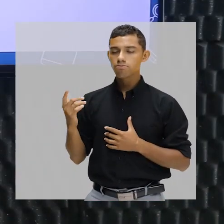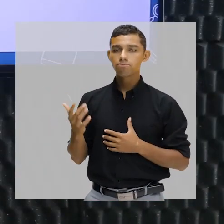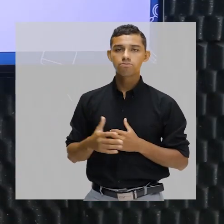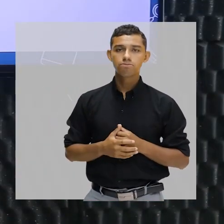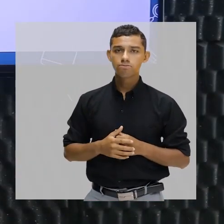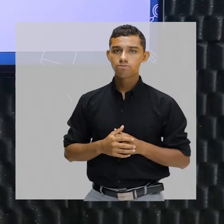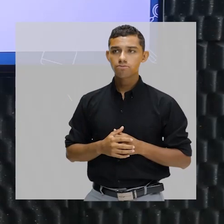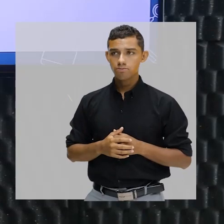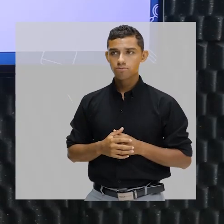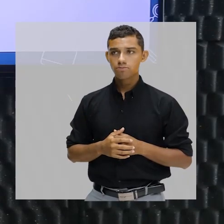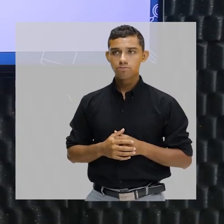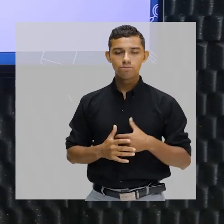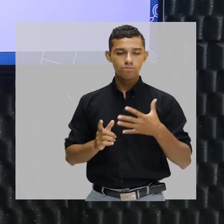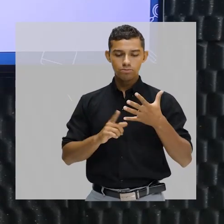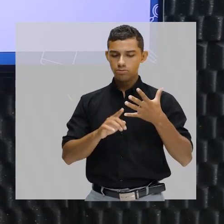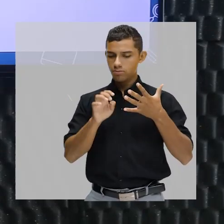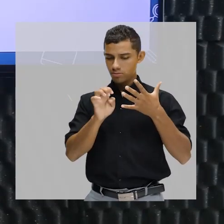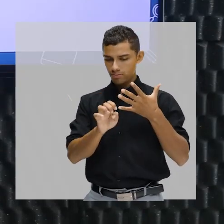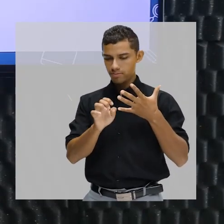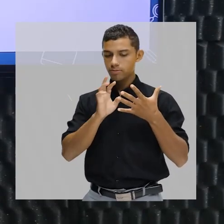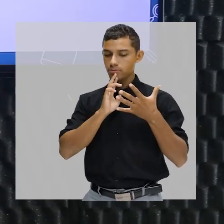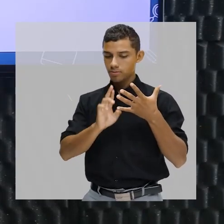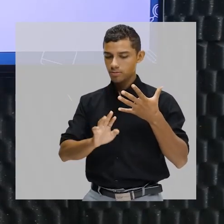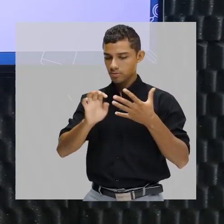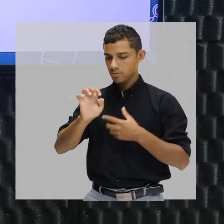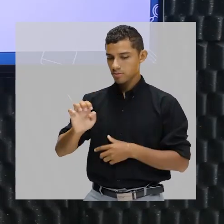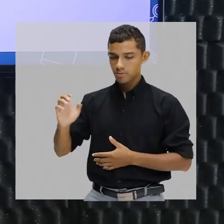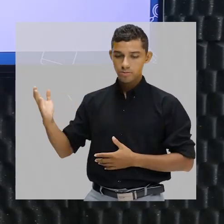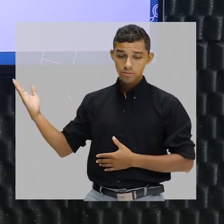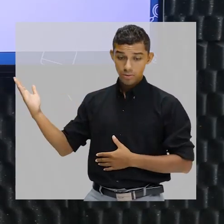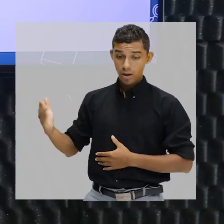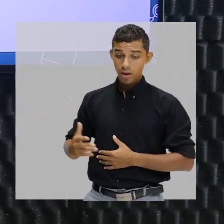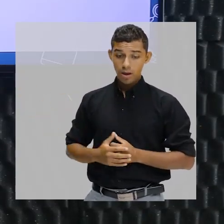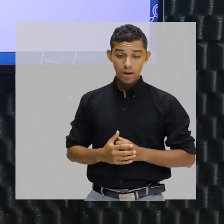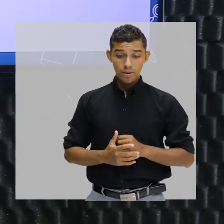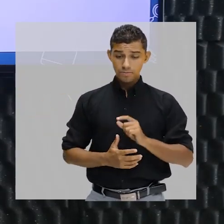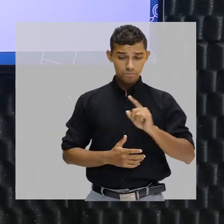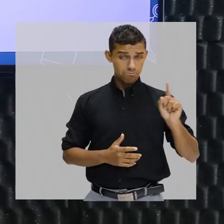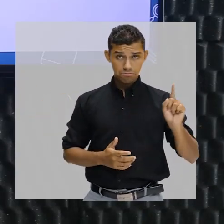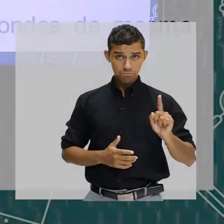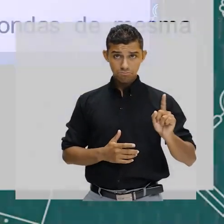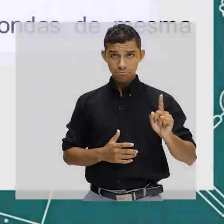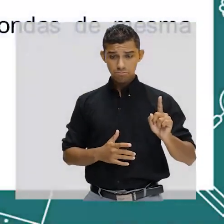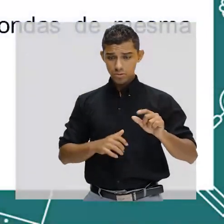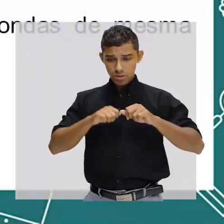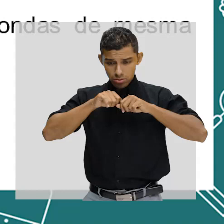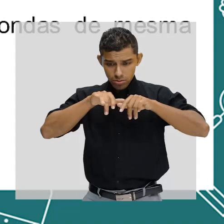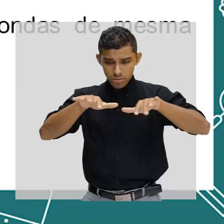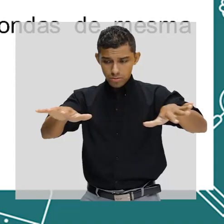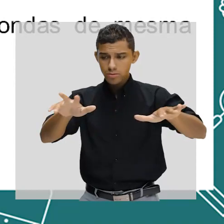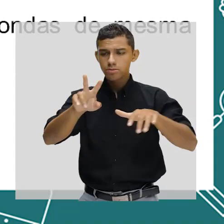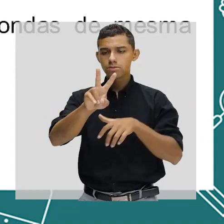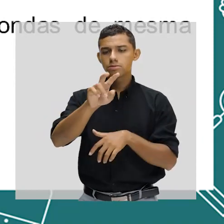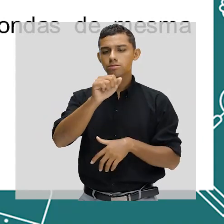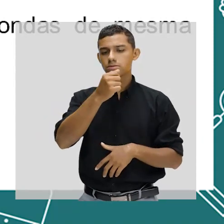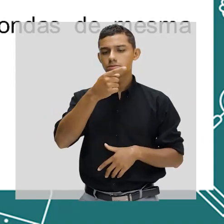é ultrassom. O ultrassom não viaja aí pelo vácuo. Tá, ok? Vamos para a questão 2.